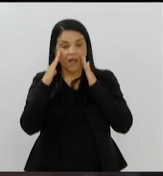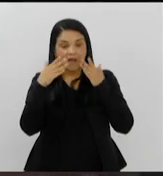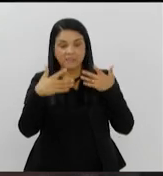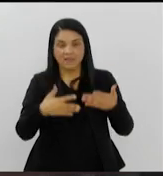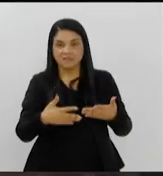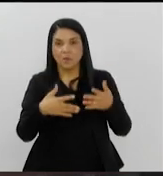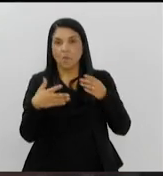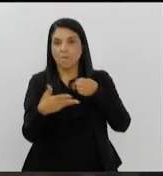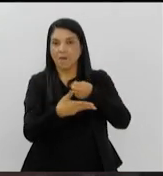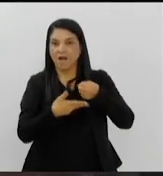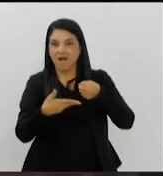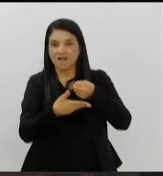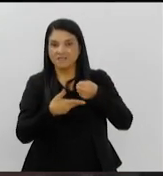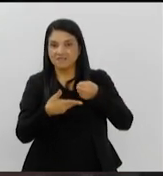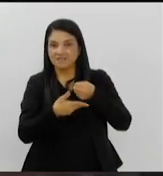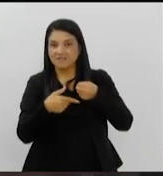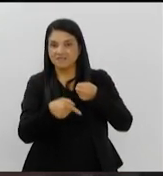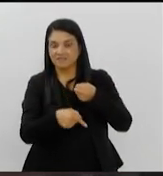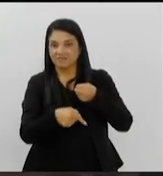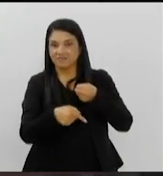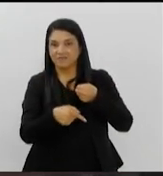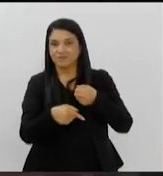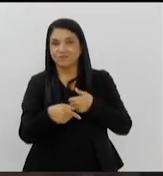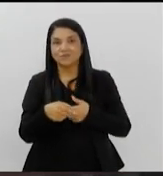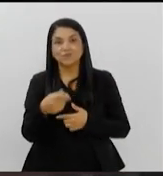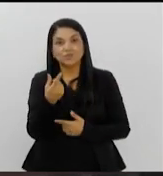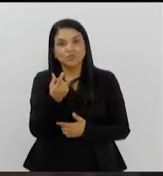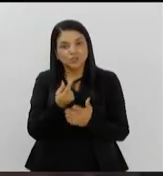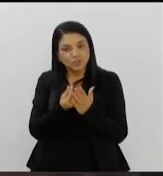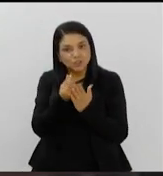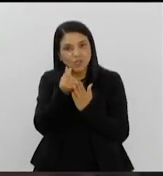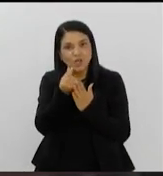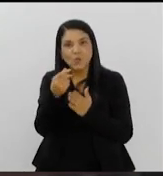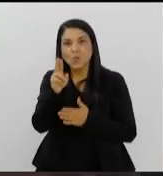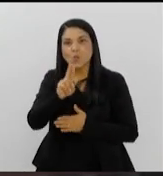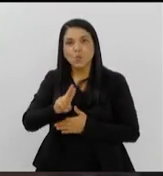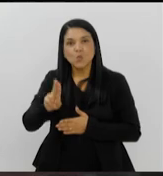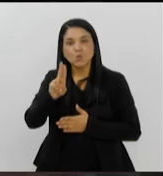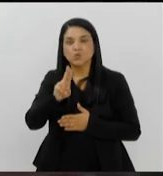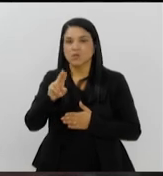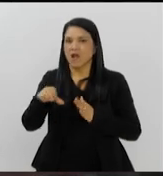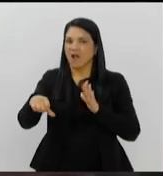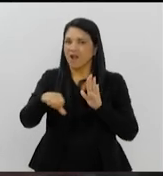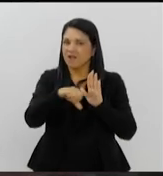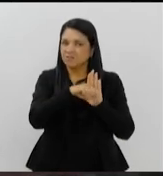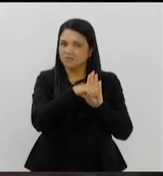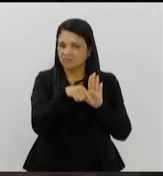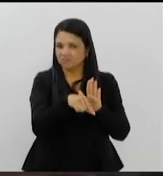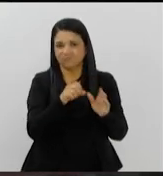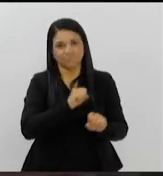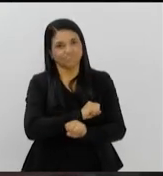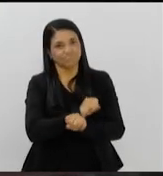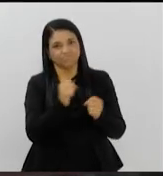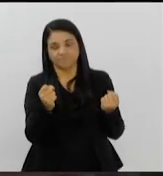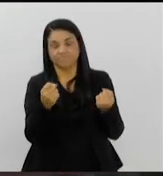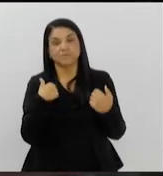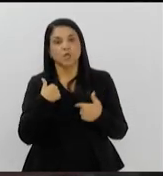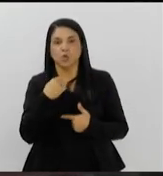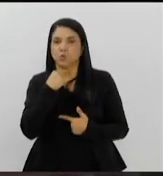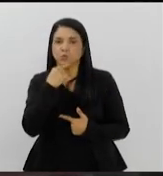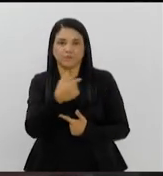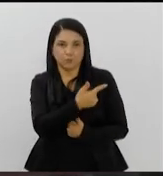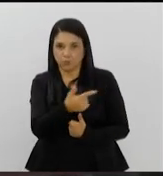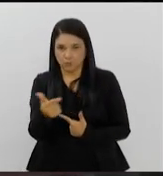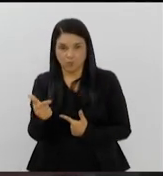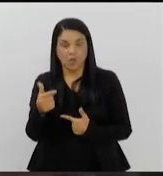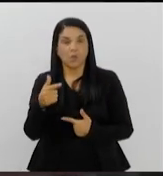para que esse dinheiro seja utilizado de forma criminosa ou ilegal. Então, eu não tenho a menor dúvida que